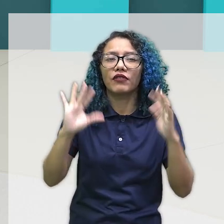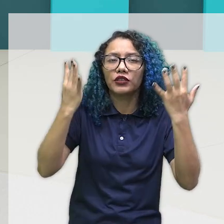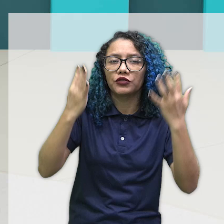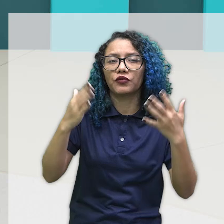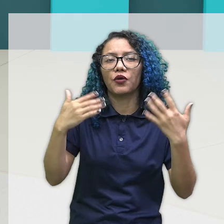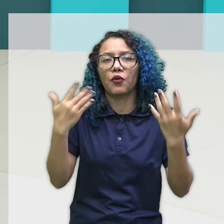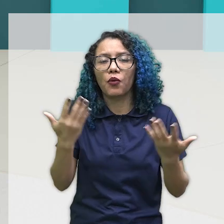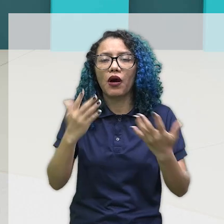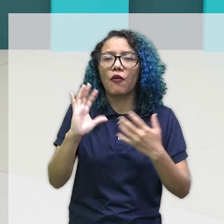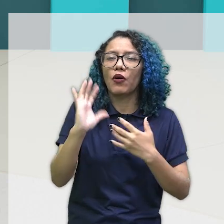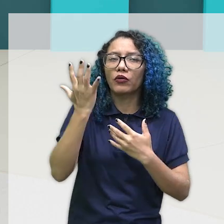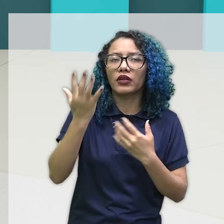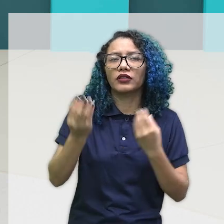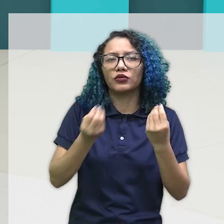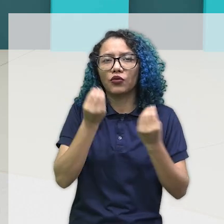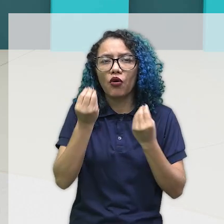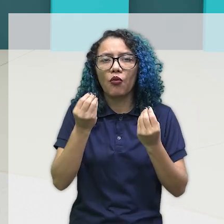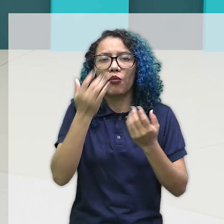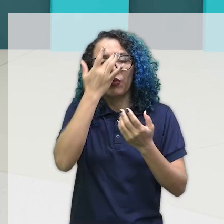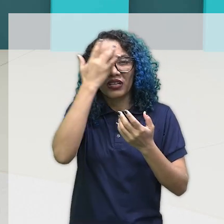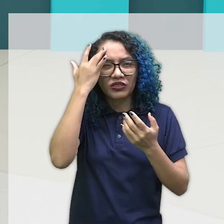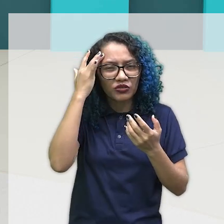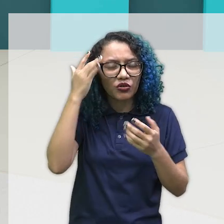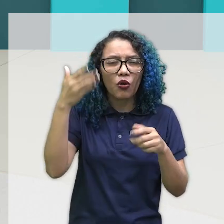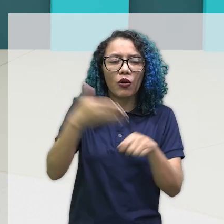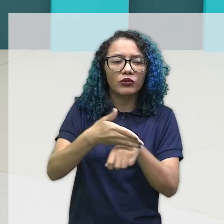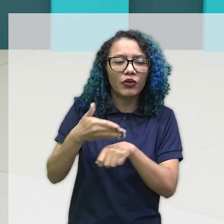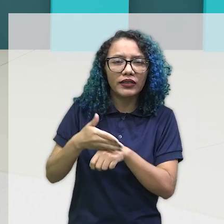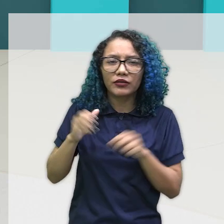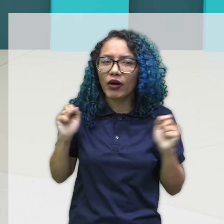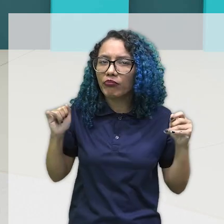pessoas participam. Vamos dar uma olhada. Let's go!